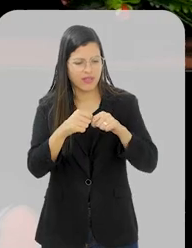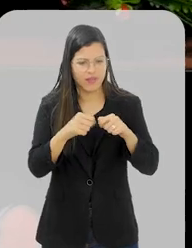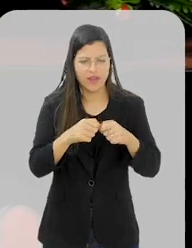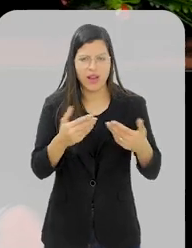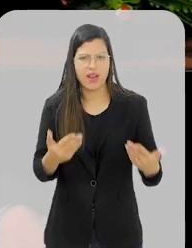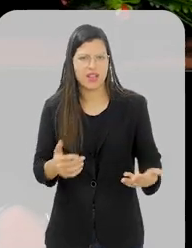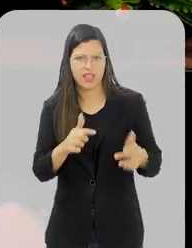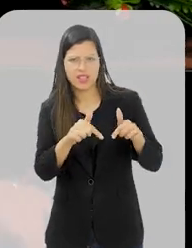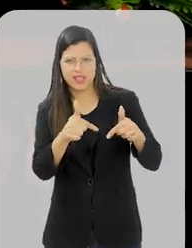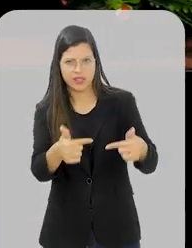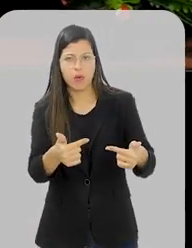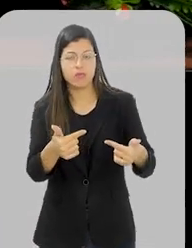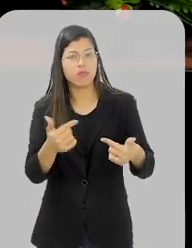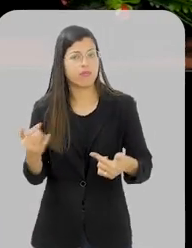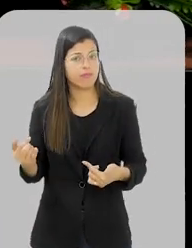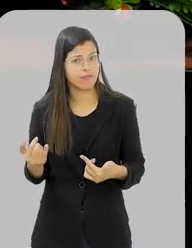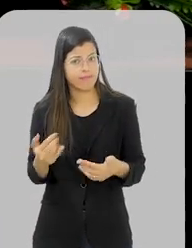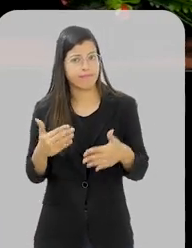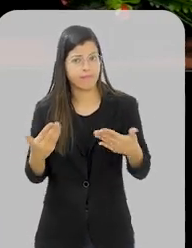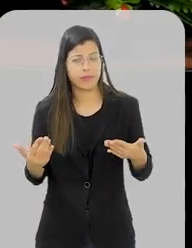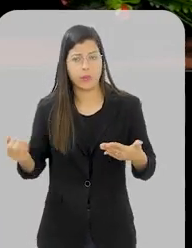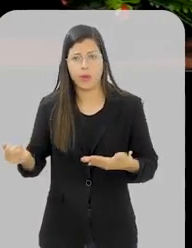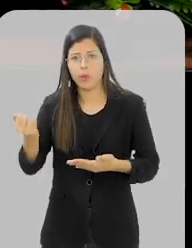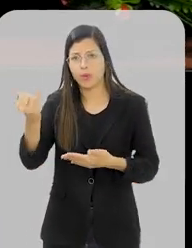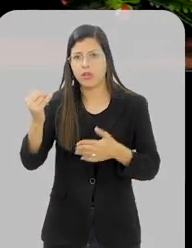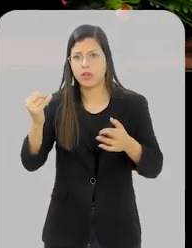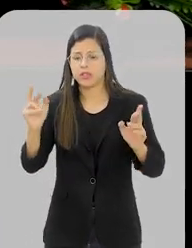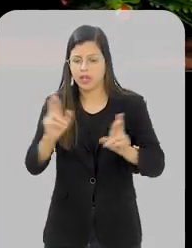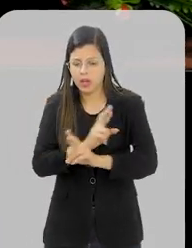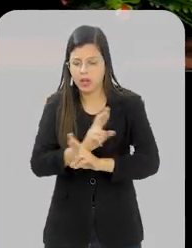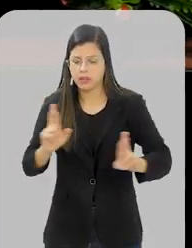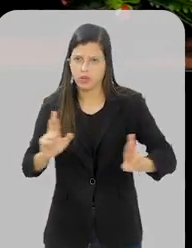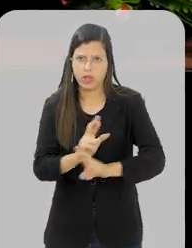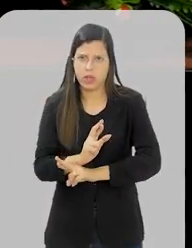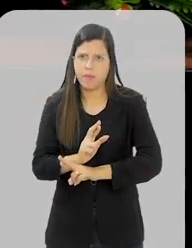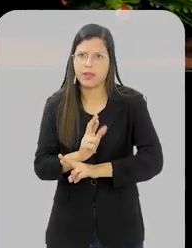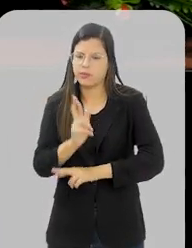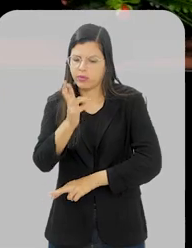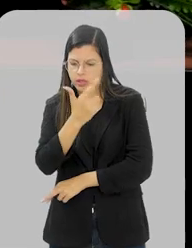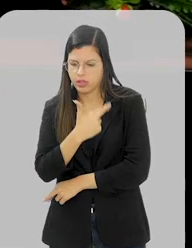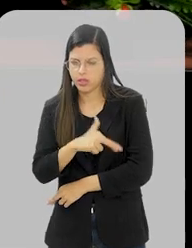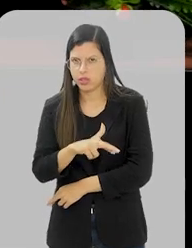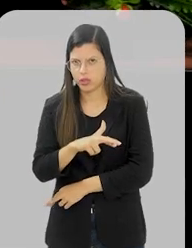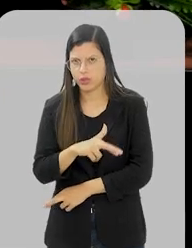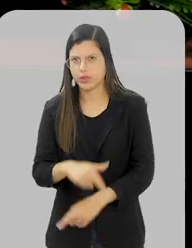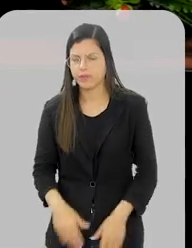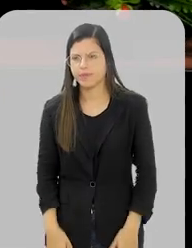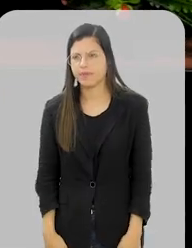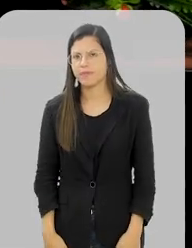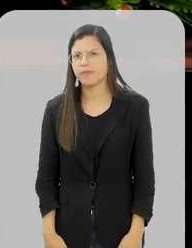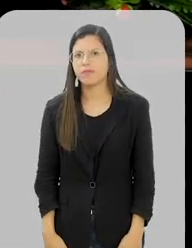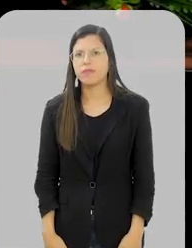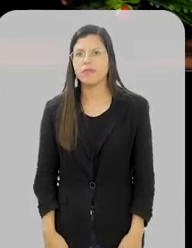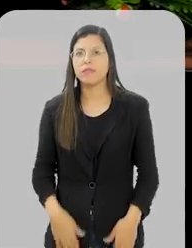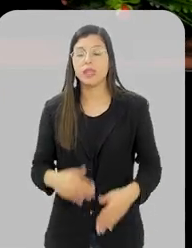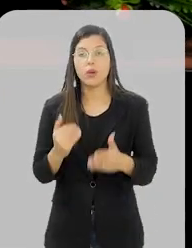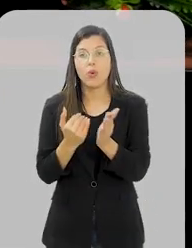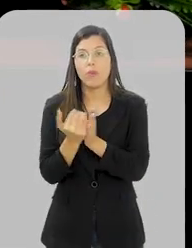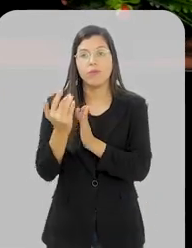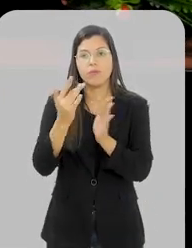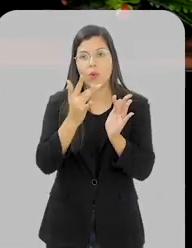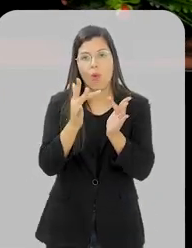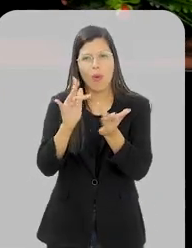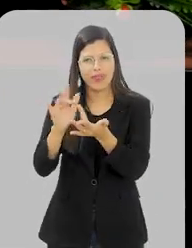faz aquilo então é muito importante esse interrelacion momento religioso então ali eu eu comecei a a a a a ter